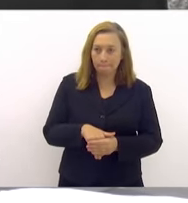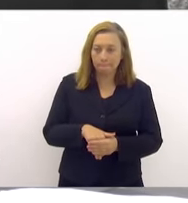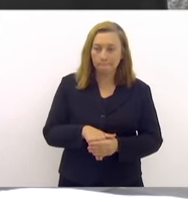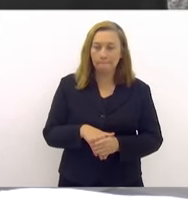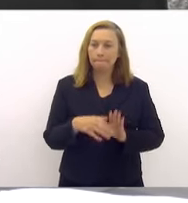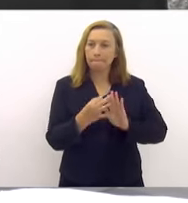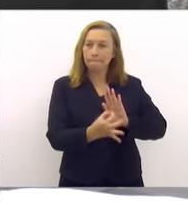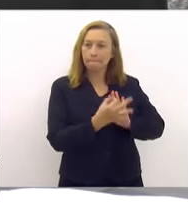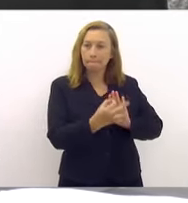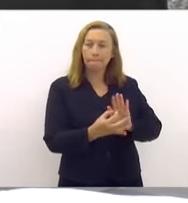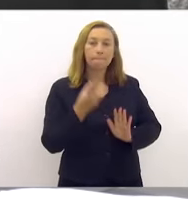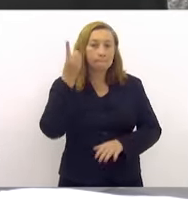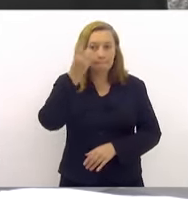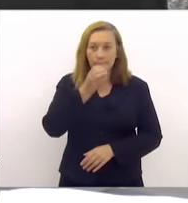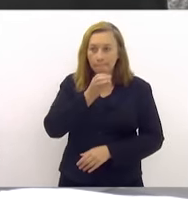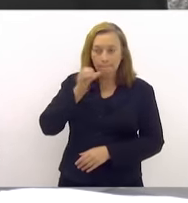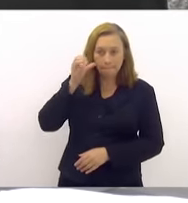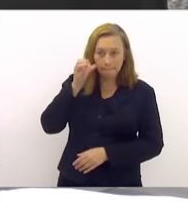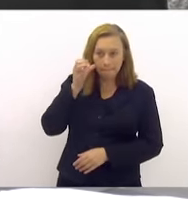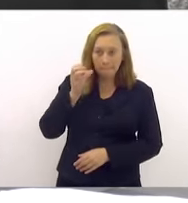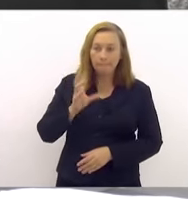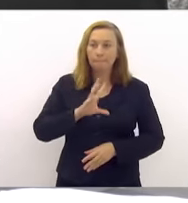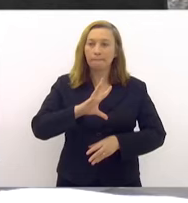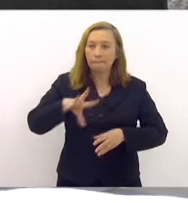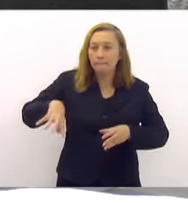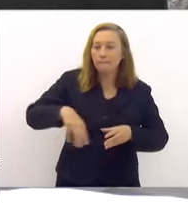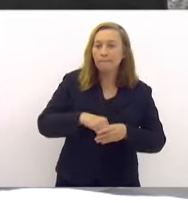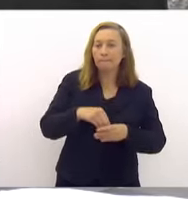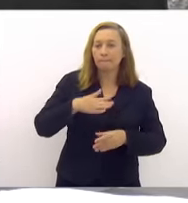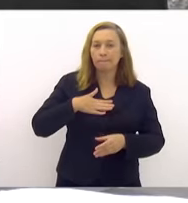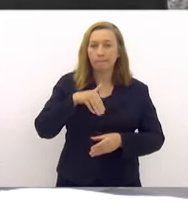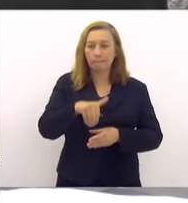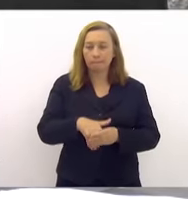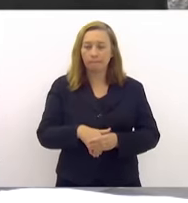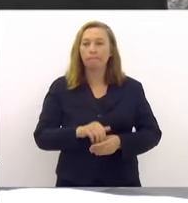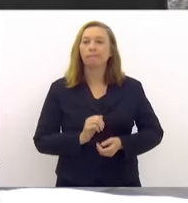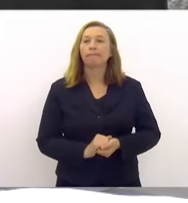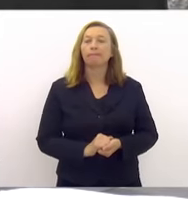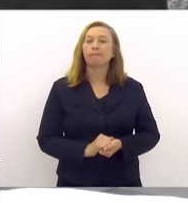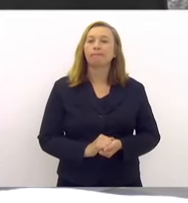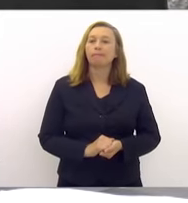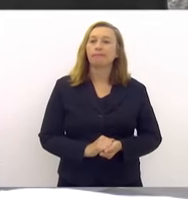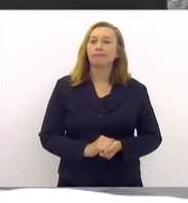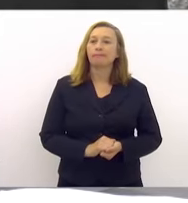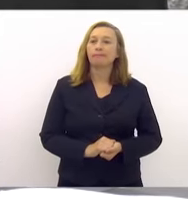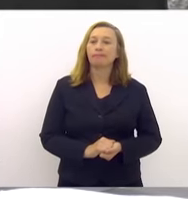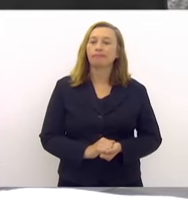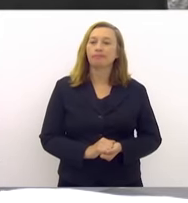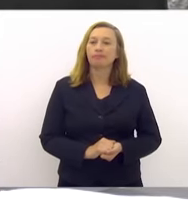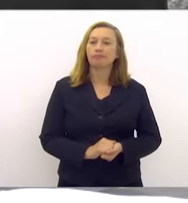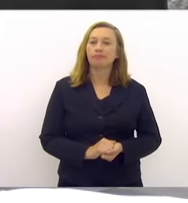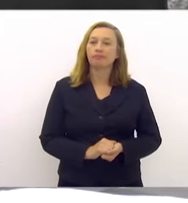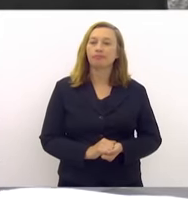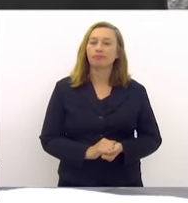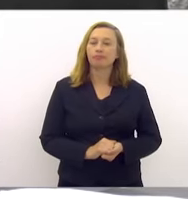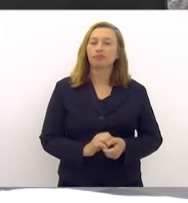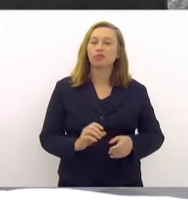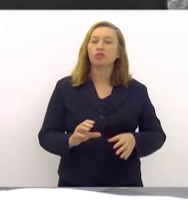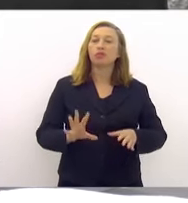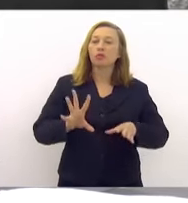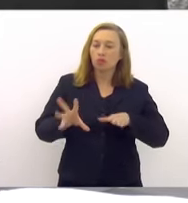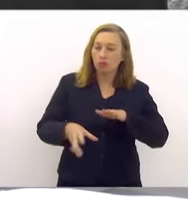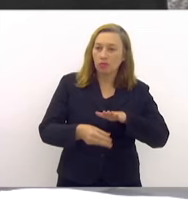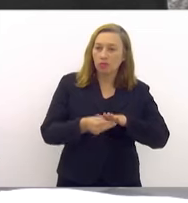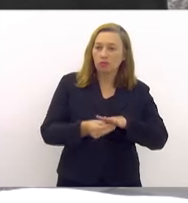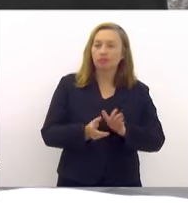o parecer da deputada Célia, que eu passo a incorporar no meu voto, que é pela legalidade com emendas,